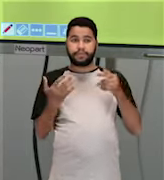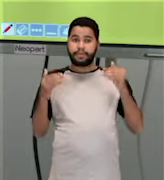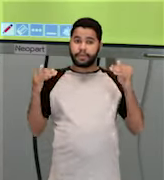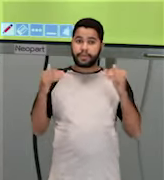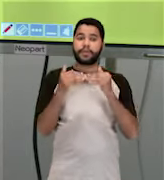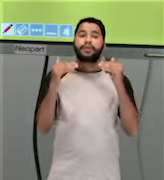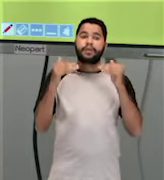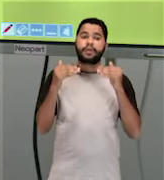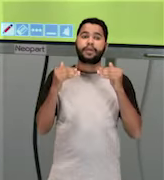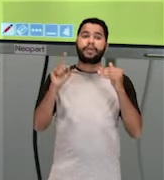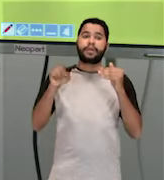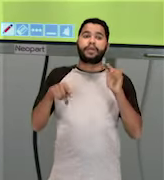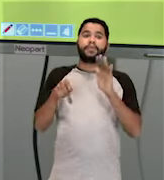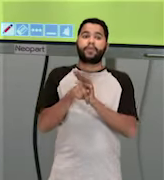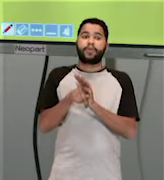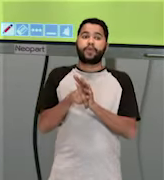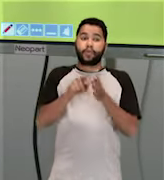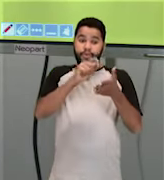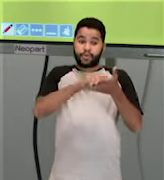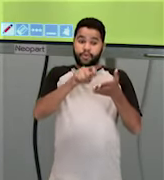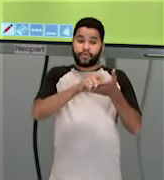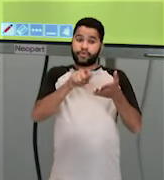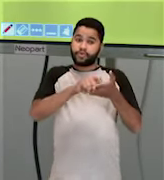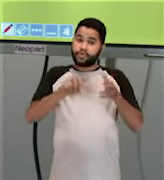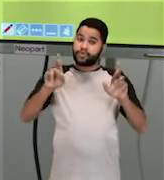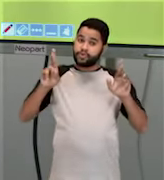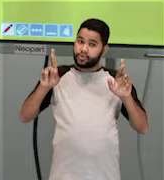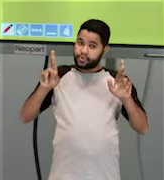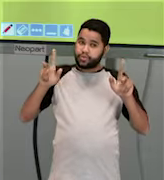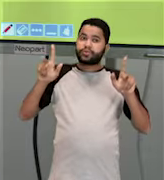equivalentes são frações que são escritas